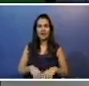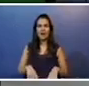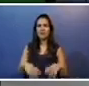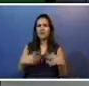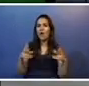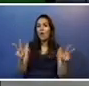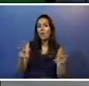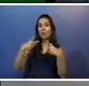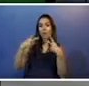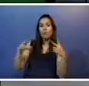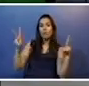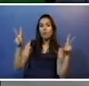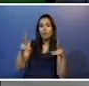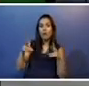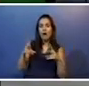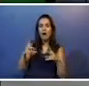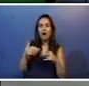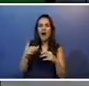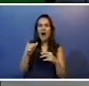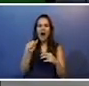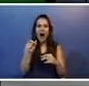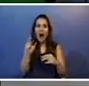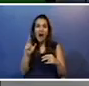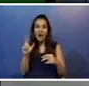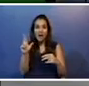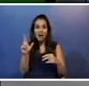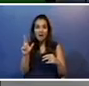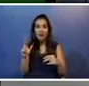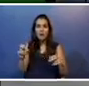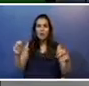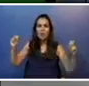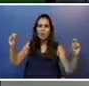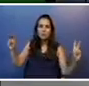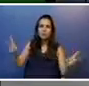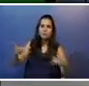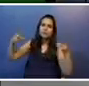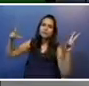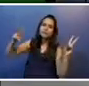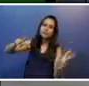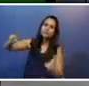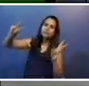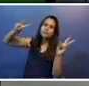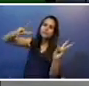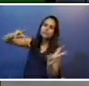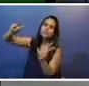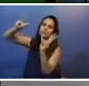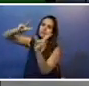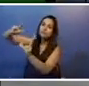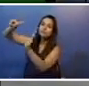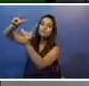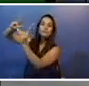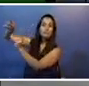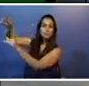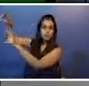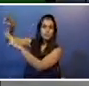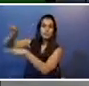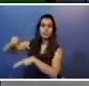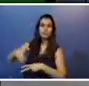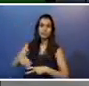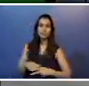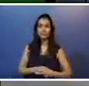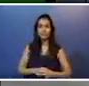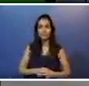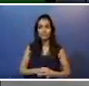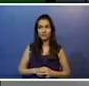leves, como as do dente de leão, elas são transportadas, elas são levadas pelo vento, tá? E